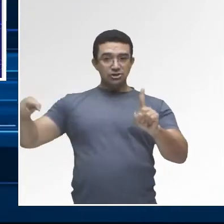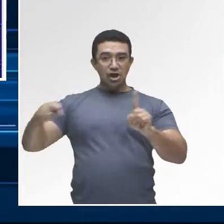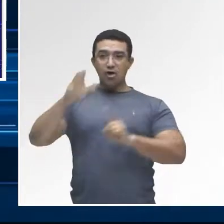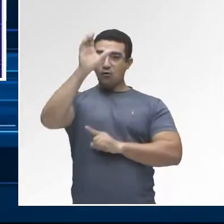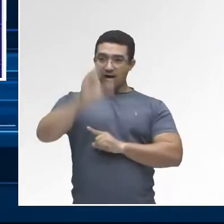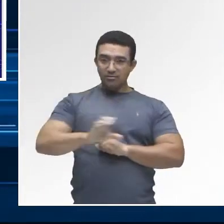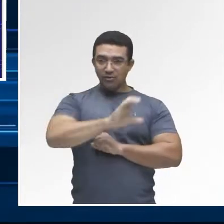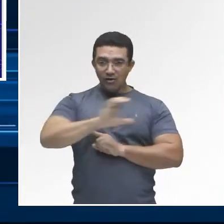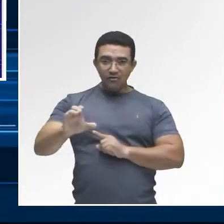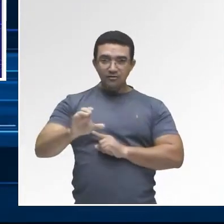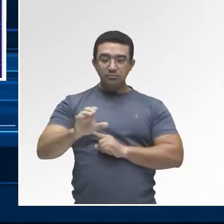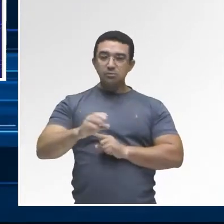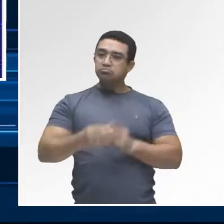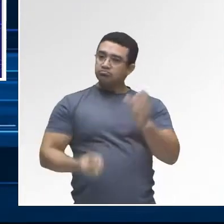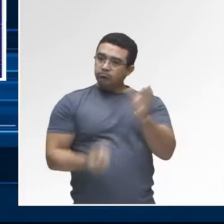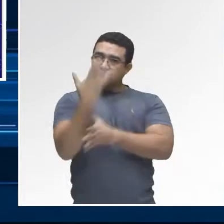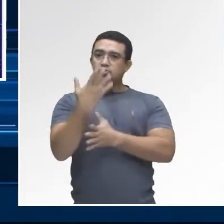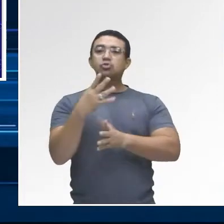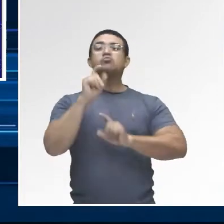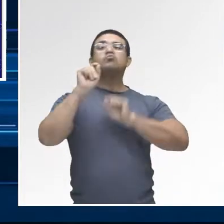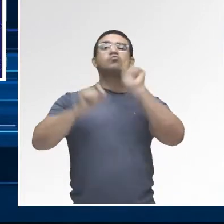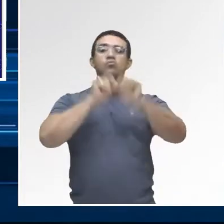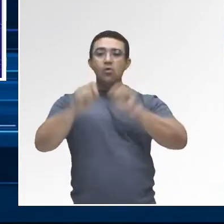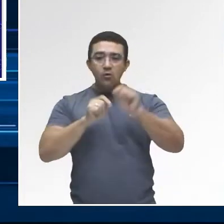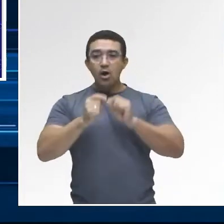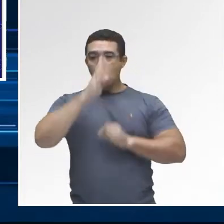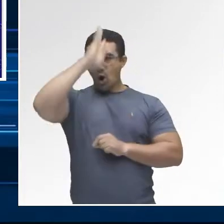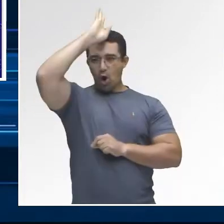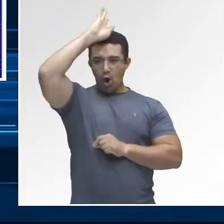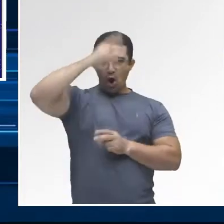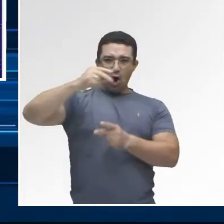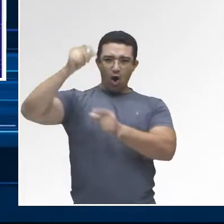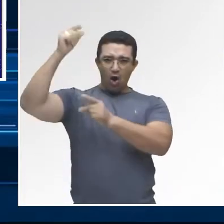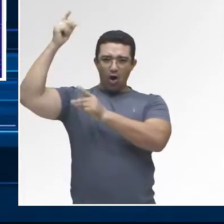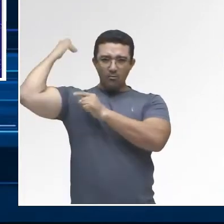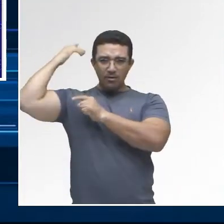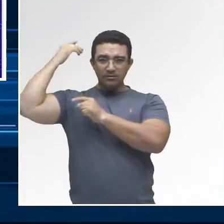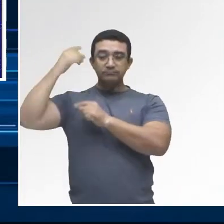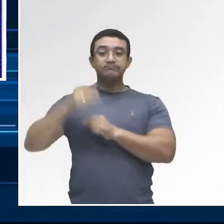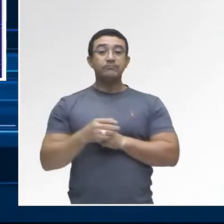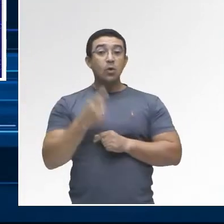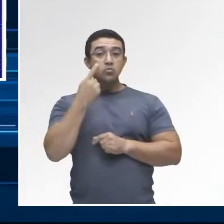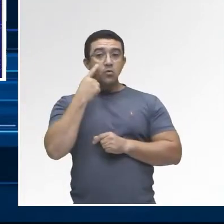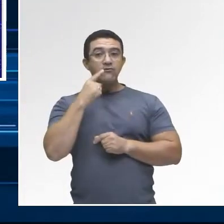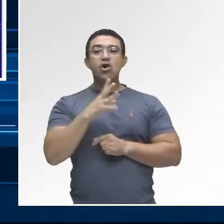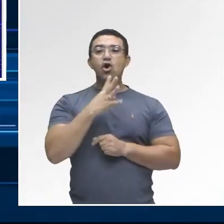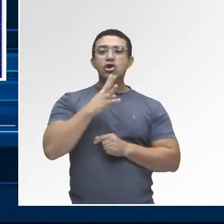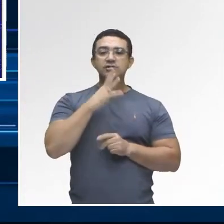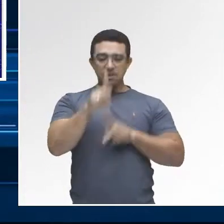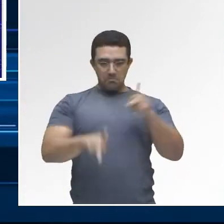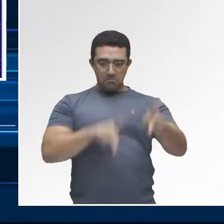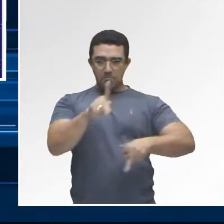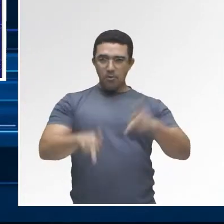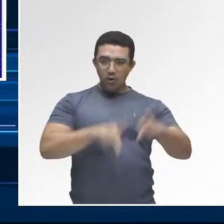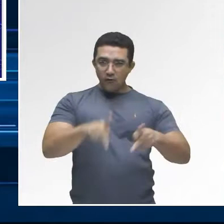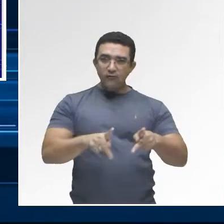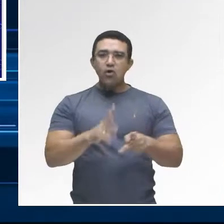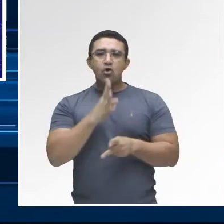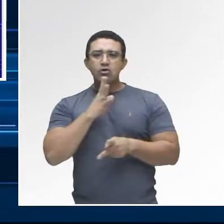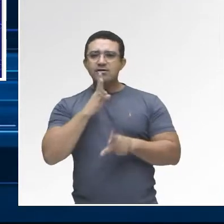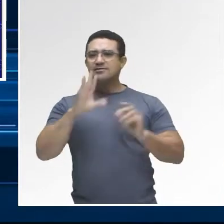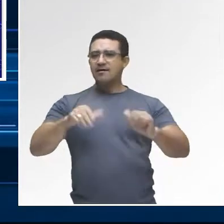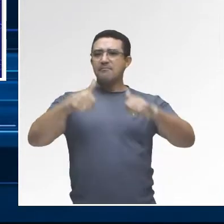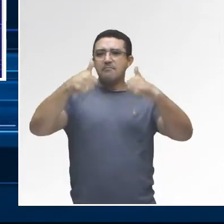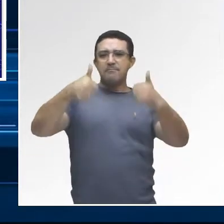na Roma Antiga. Então vamos conhecer esse povo e com isso nós vamos poder repensar, conhecer melhor a